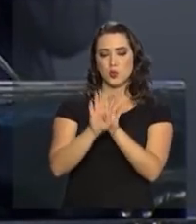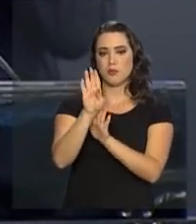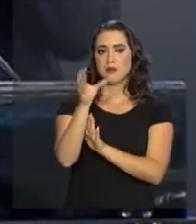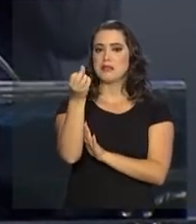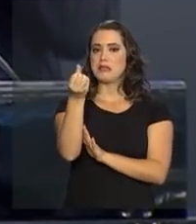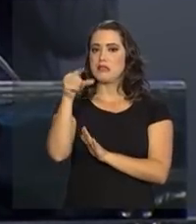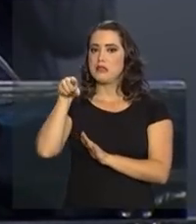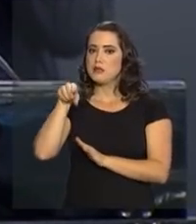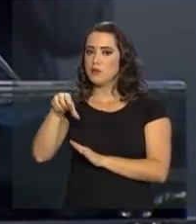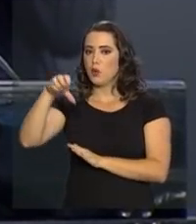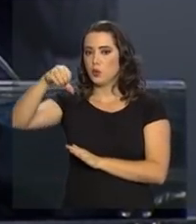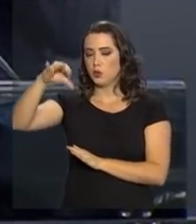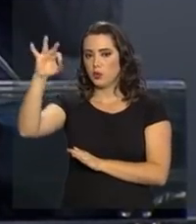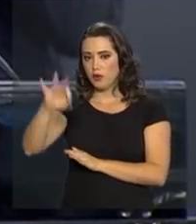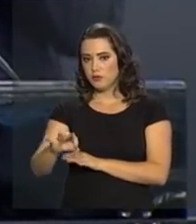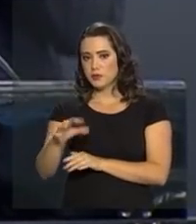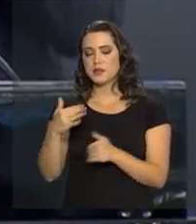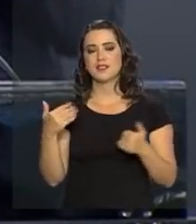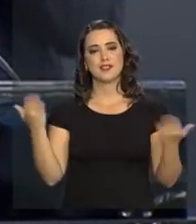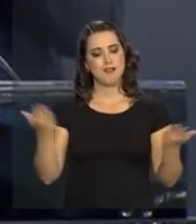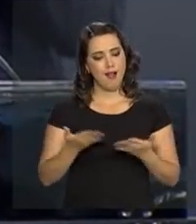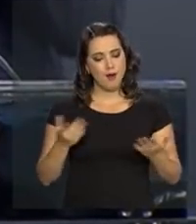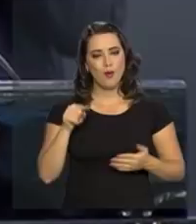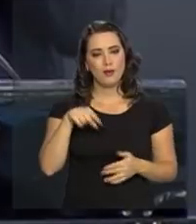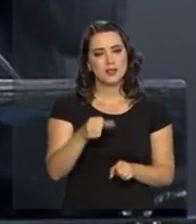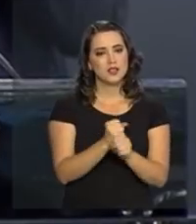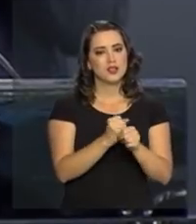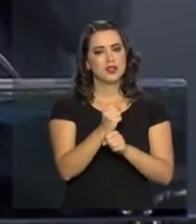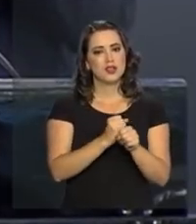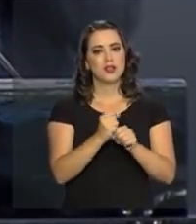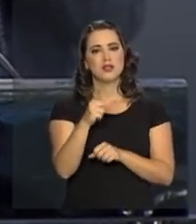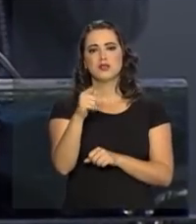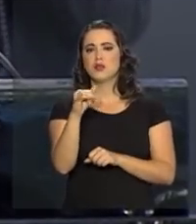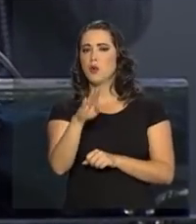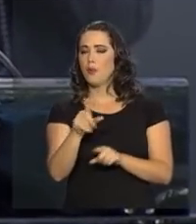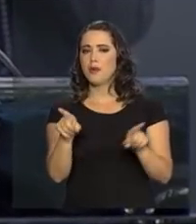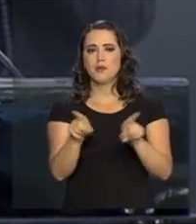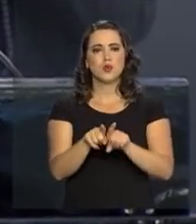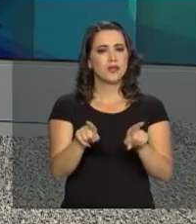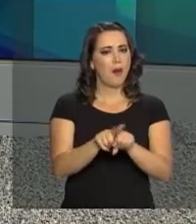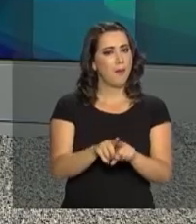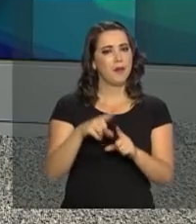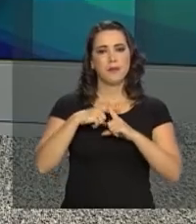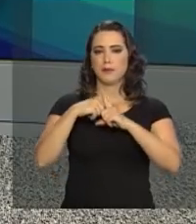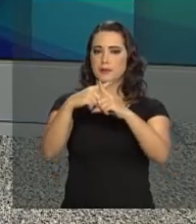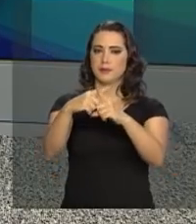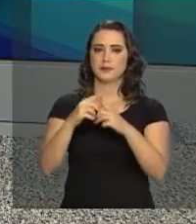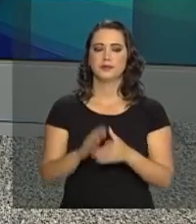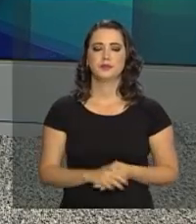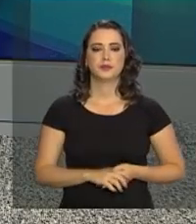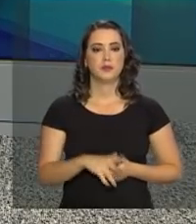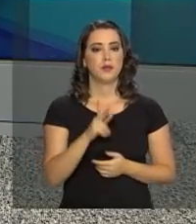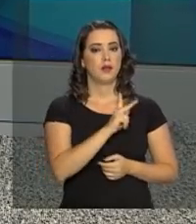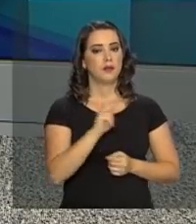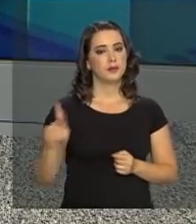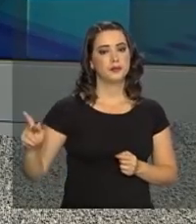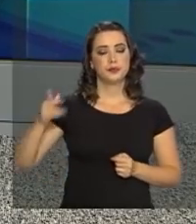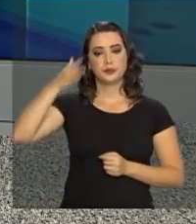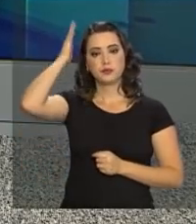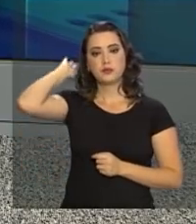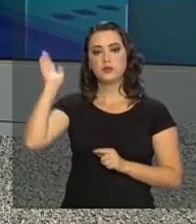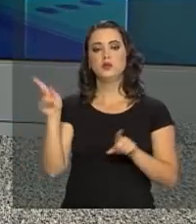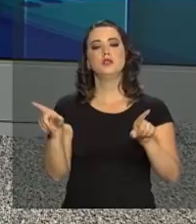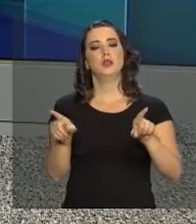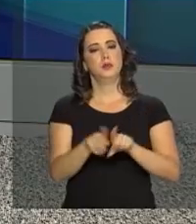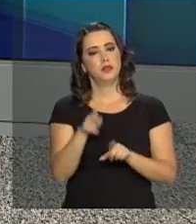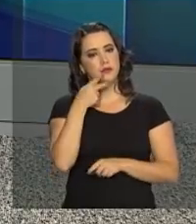6,9%. E agora, neste ano, o PIB será igualmente positivo. O presidente Michel Temer falou